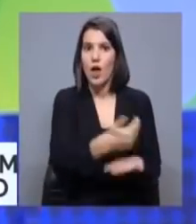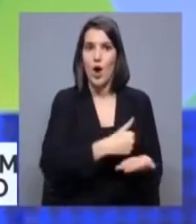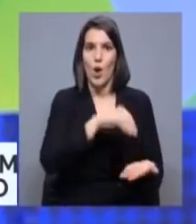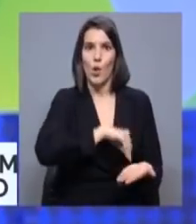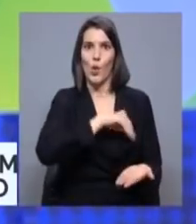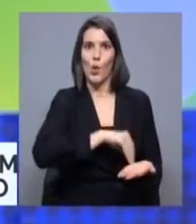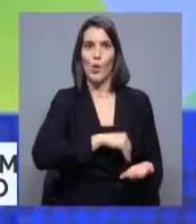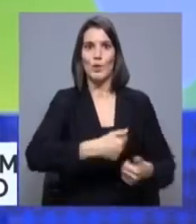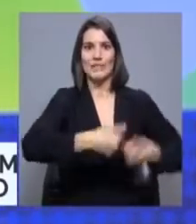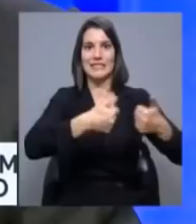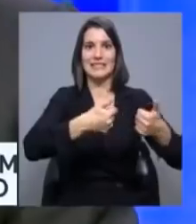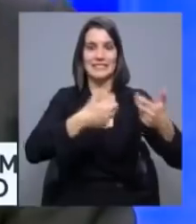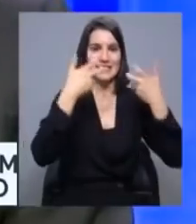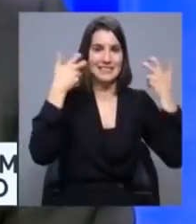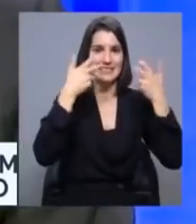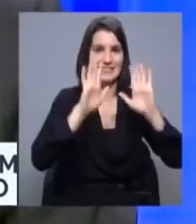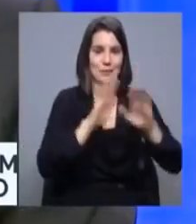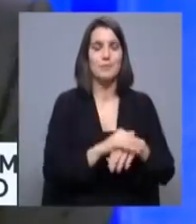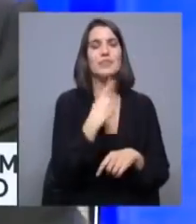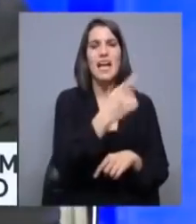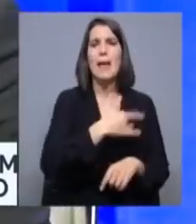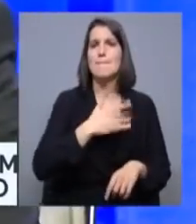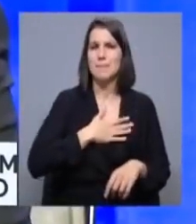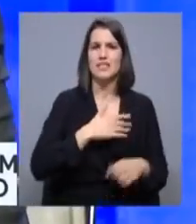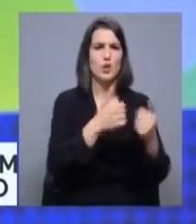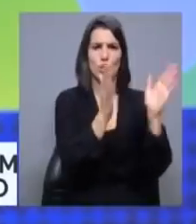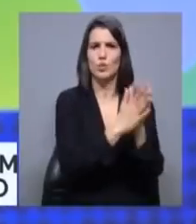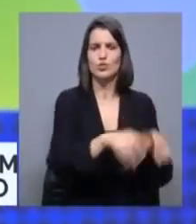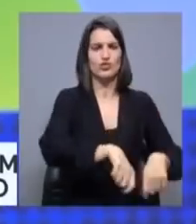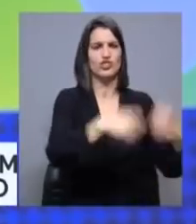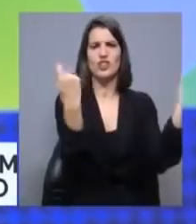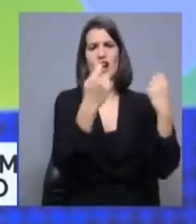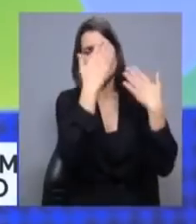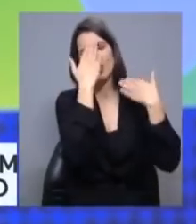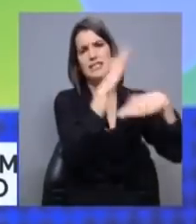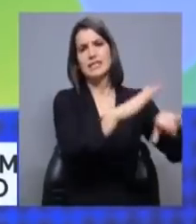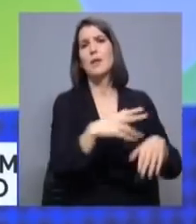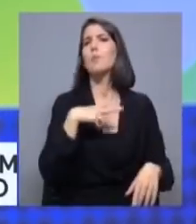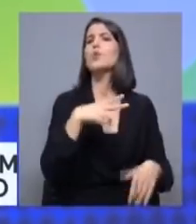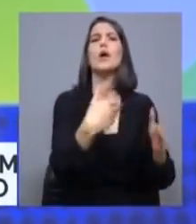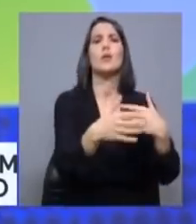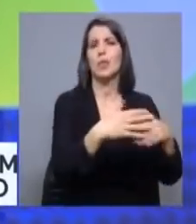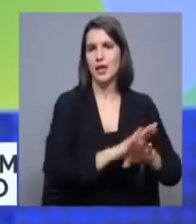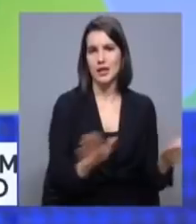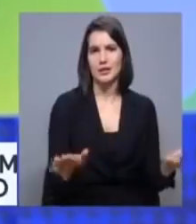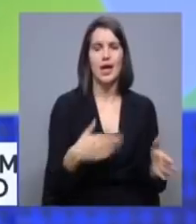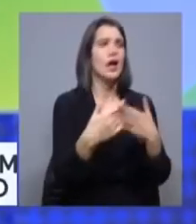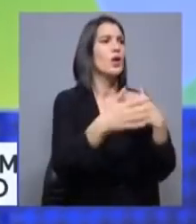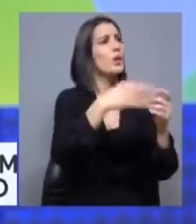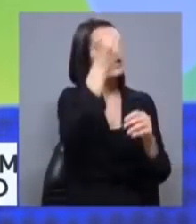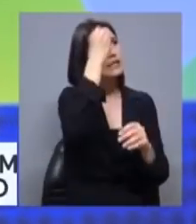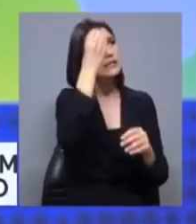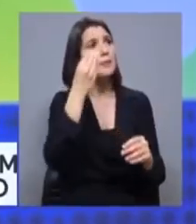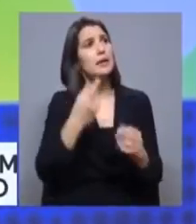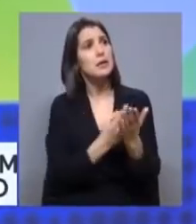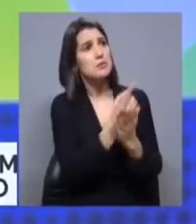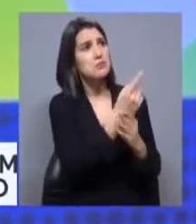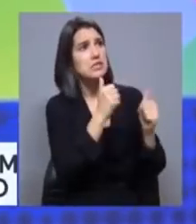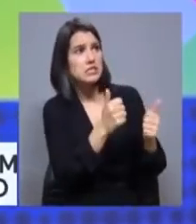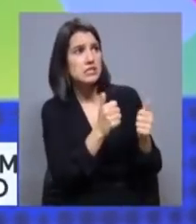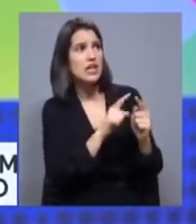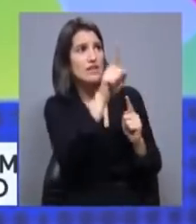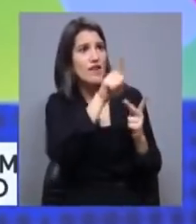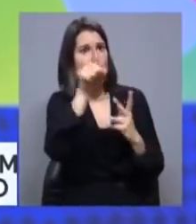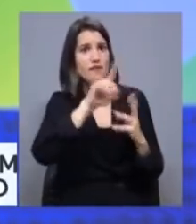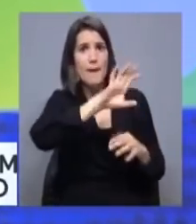lucro para ele é o que os move é importante é dizer assim os empresários pronto Faça o que quiser em Portugal não interessa não interessa em saber se as rotas São sagradas